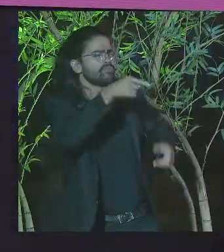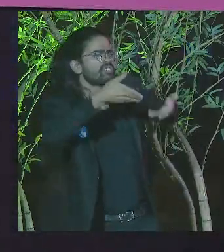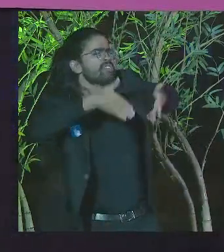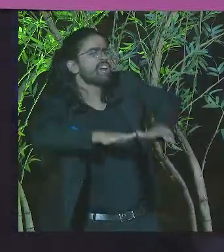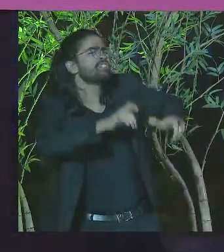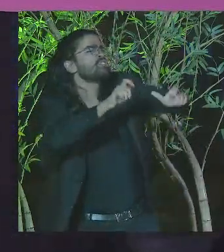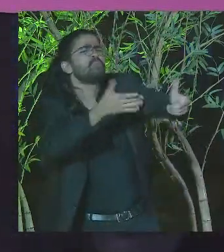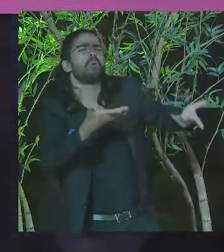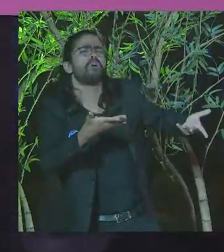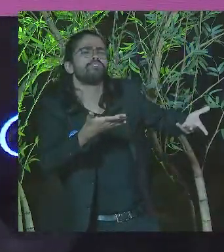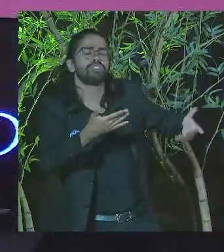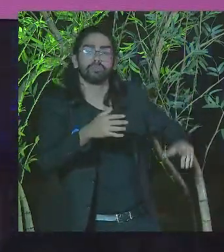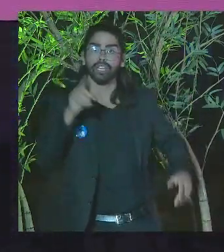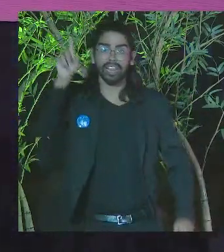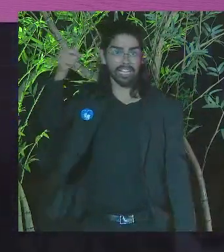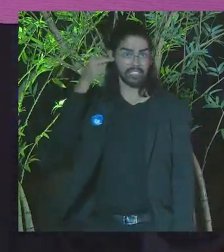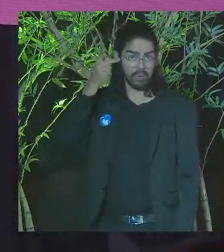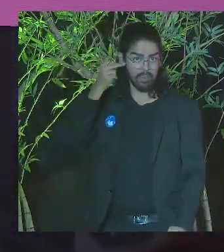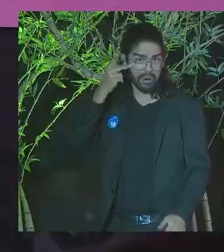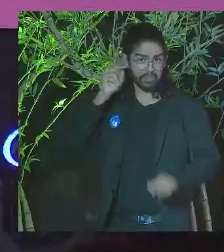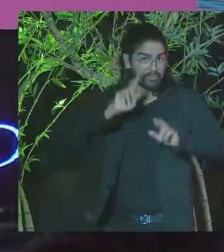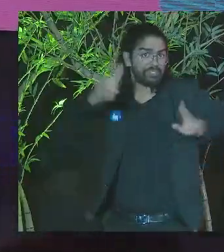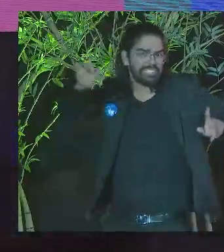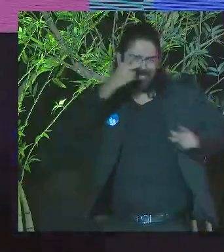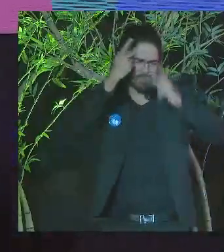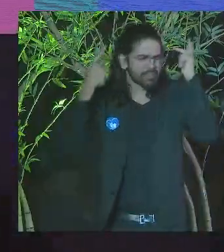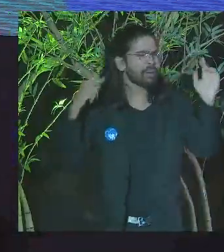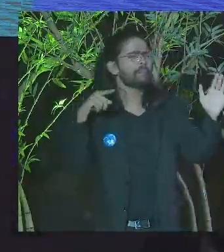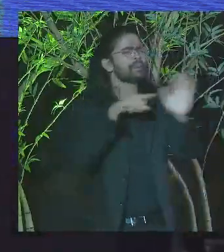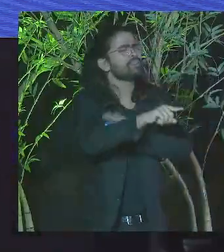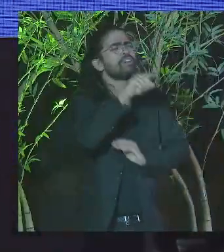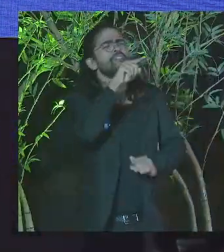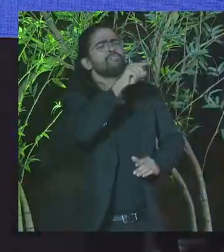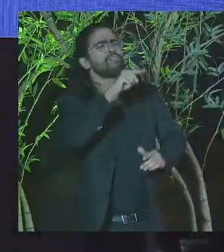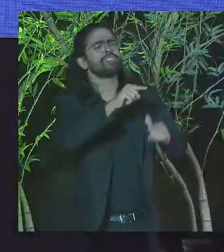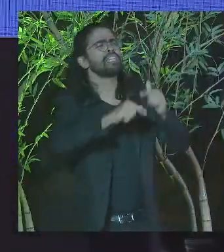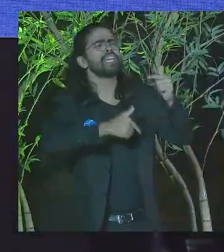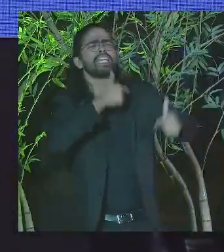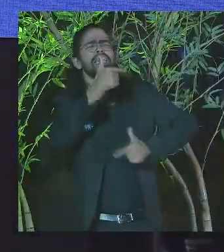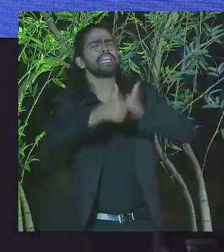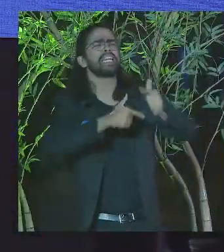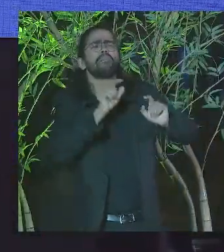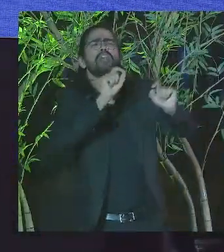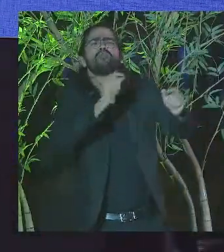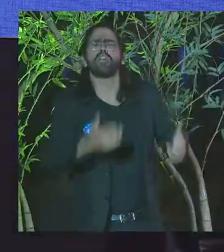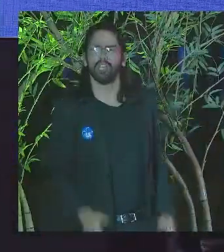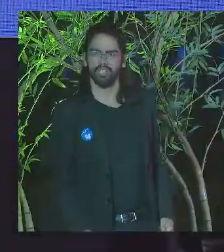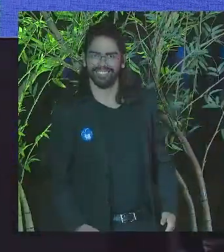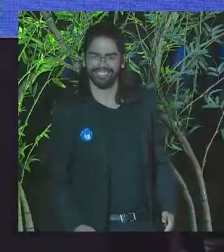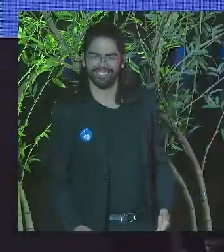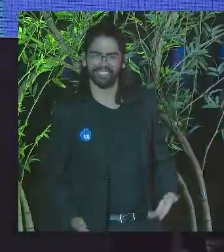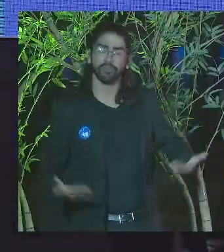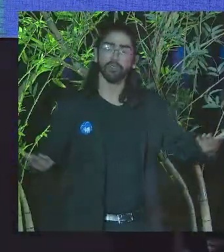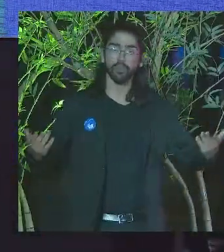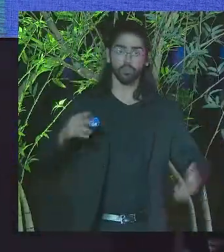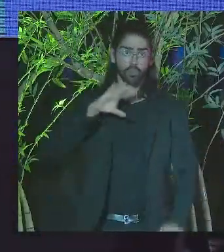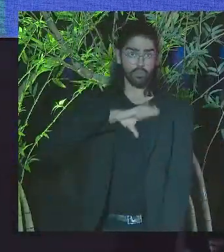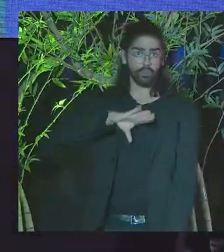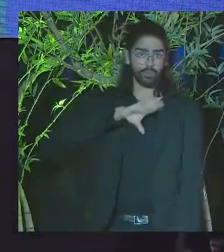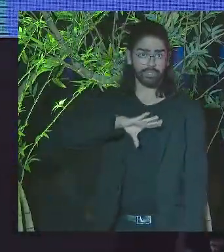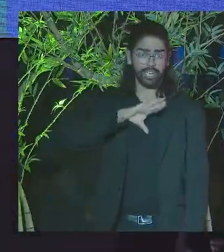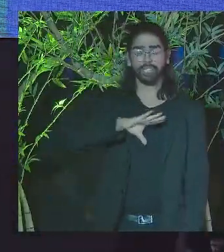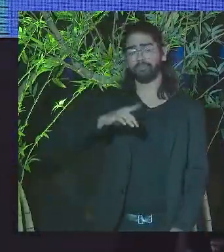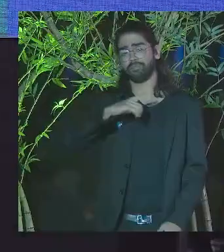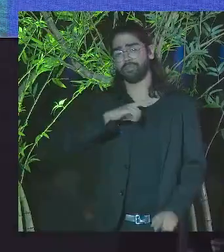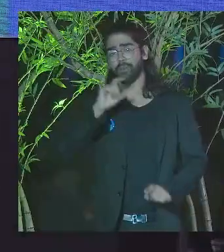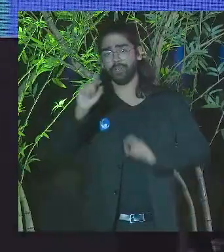tal. As pessoas em São Paulo muitas vezes perguntam já quem você é, mas a partir de quem você está. E no português tem essa